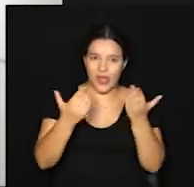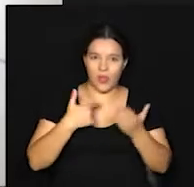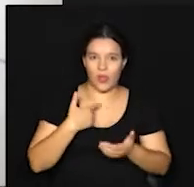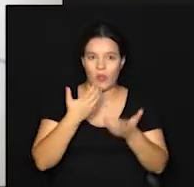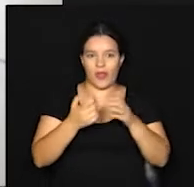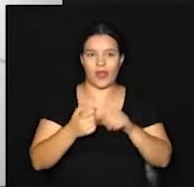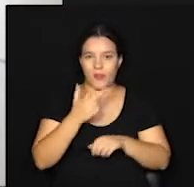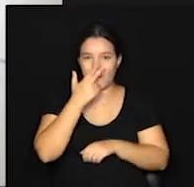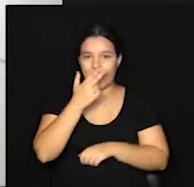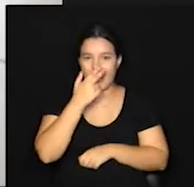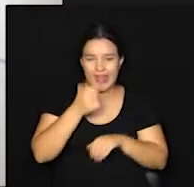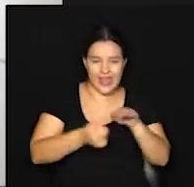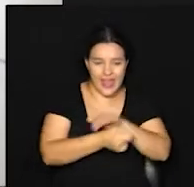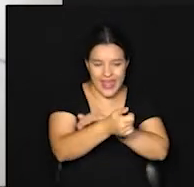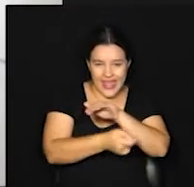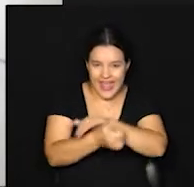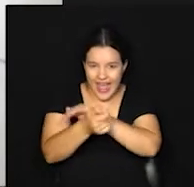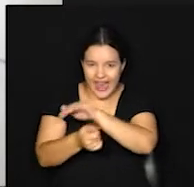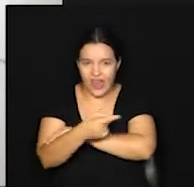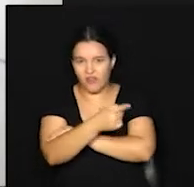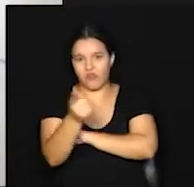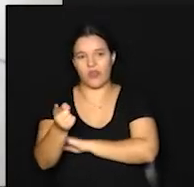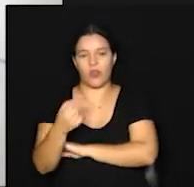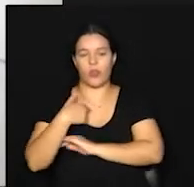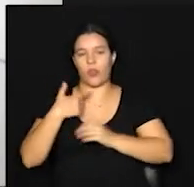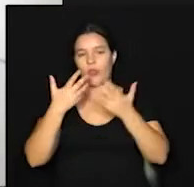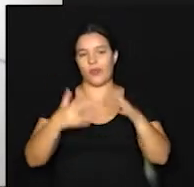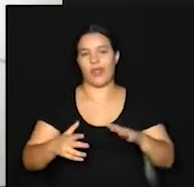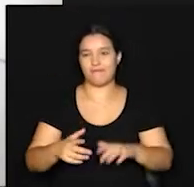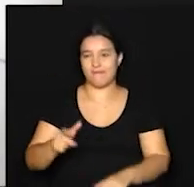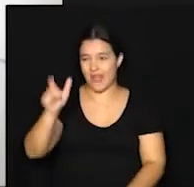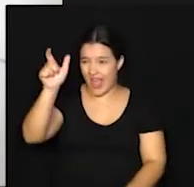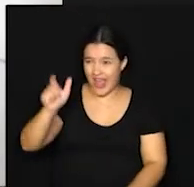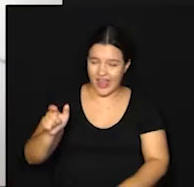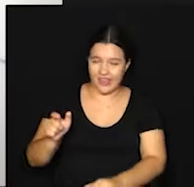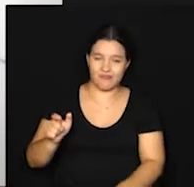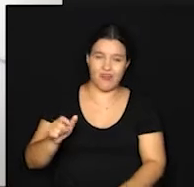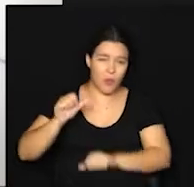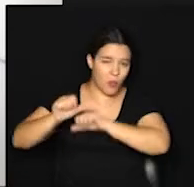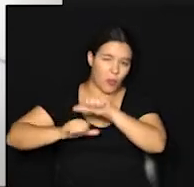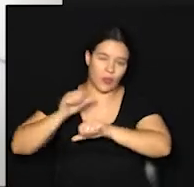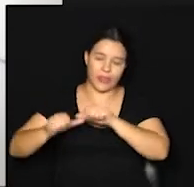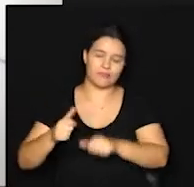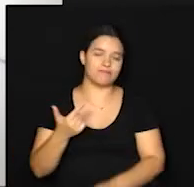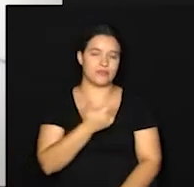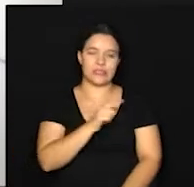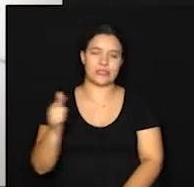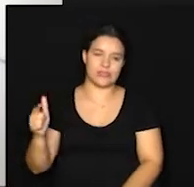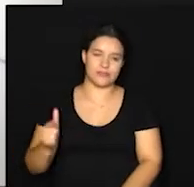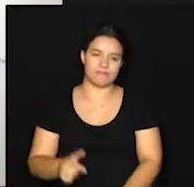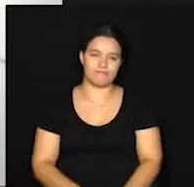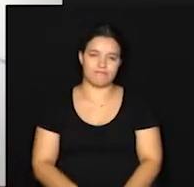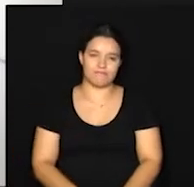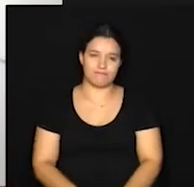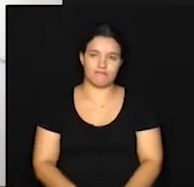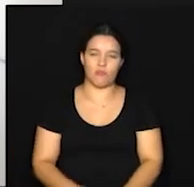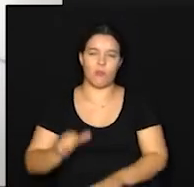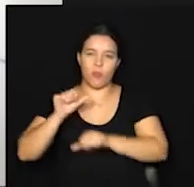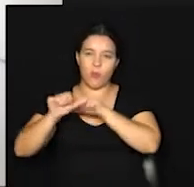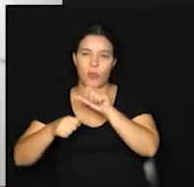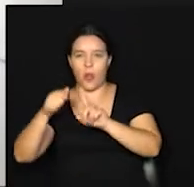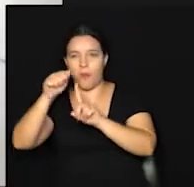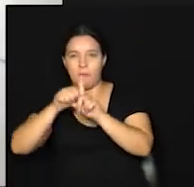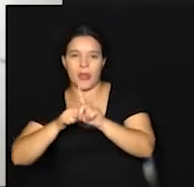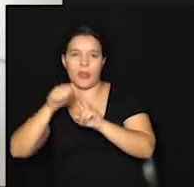ninguém, eu não quero que as pessoas se enganem, porque não muda. Não adianta que não vai mudar, a relação não vai mudar, pode mudar por 1 mês,